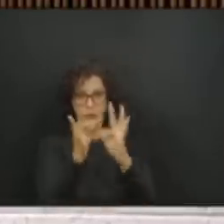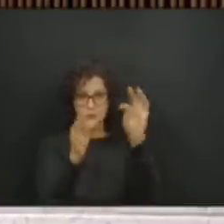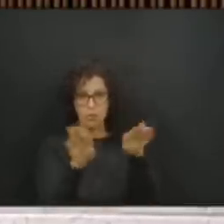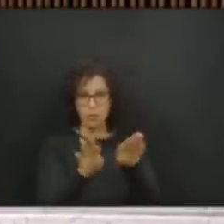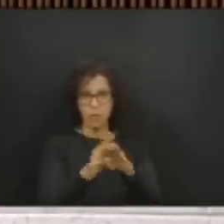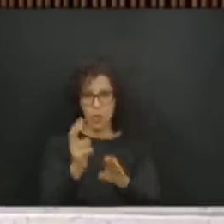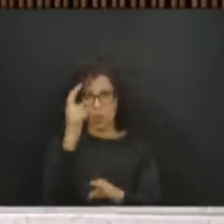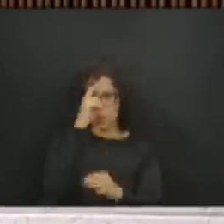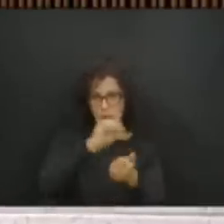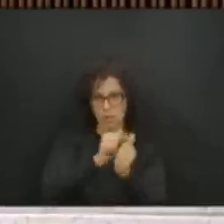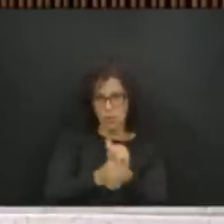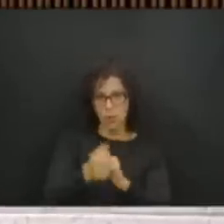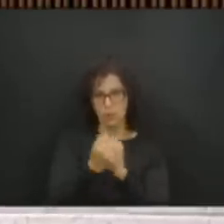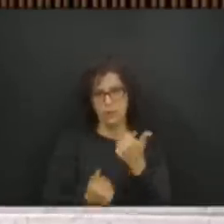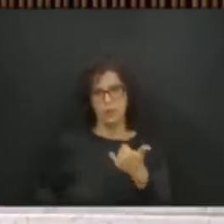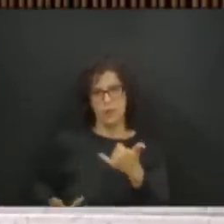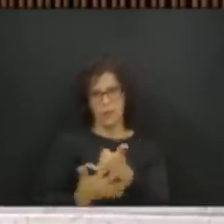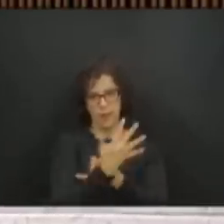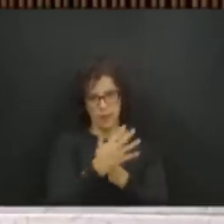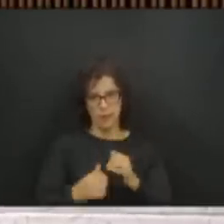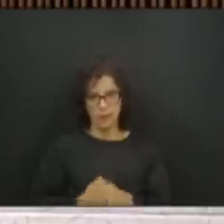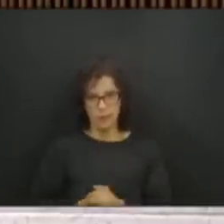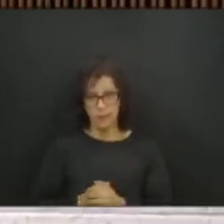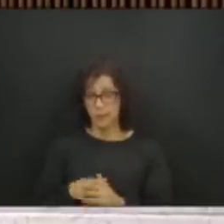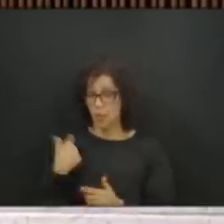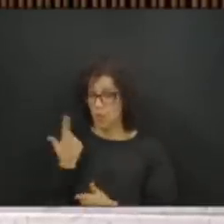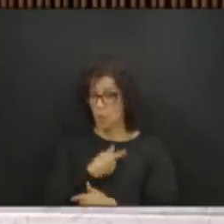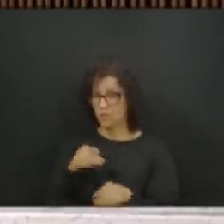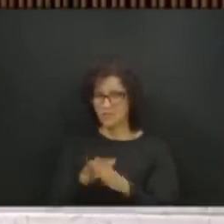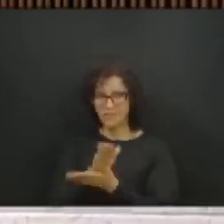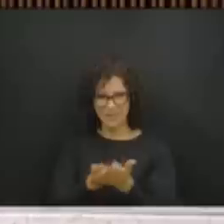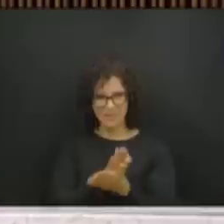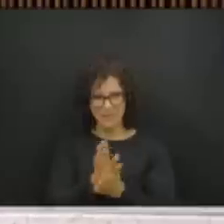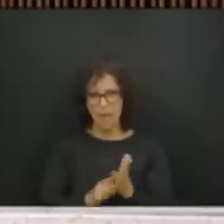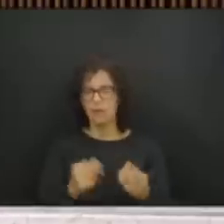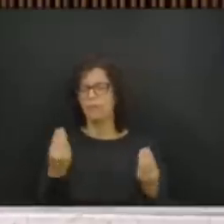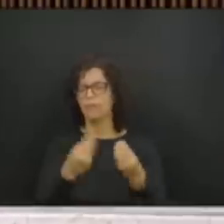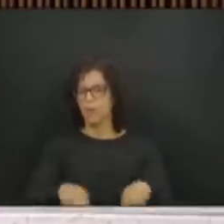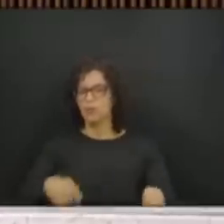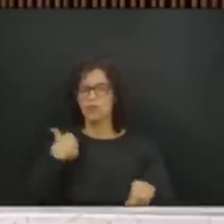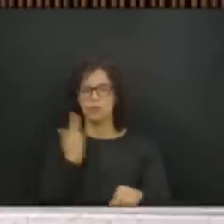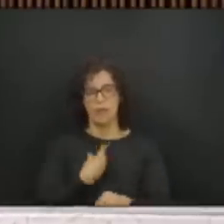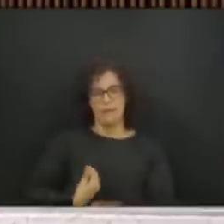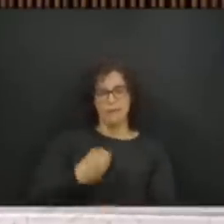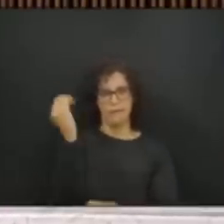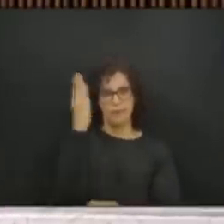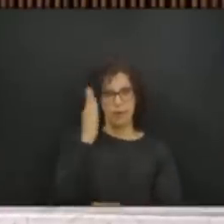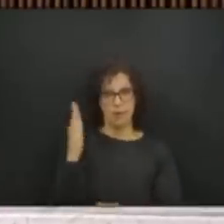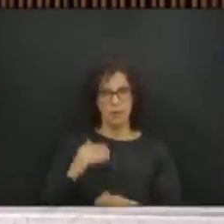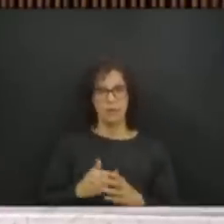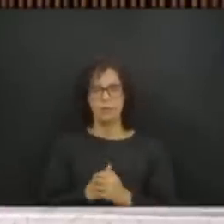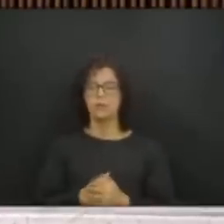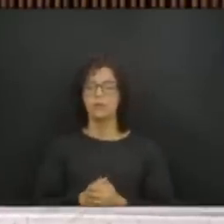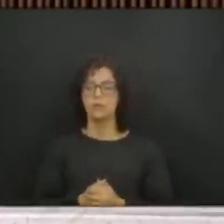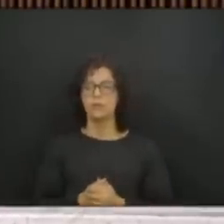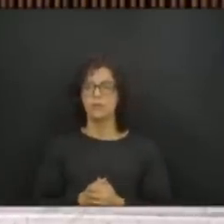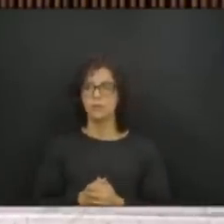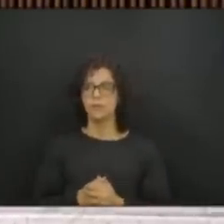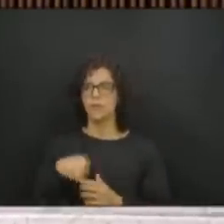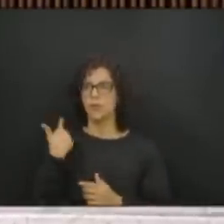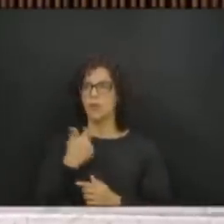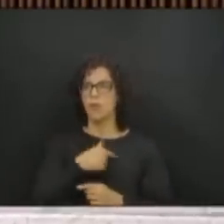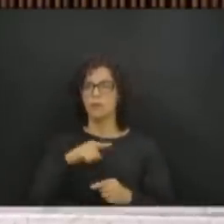cultura e esporte meio ambiente se não bastasse toda a tragédia que nós estamos vivendo nós